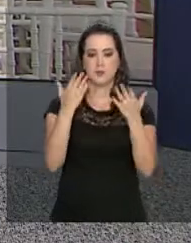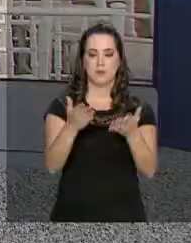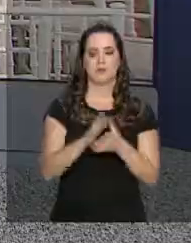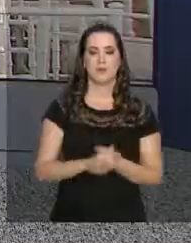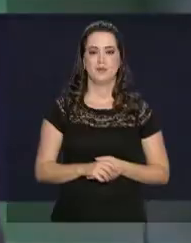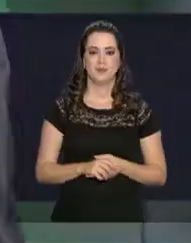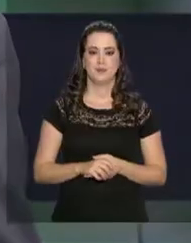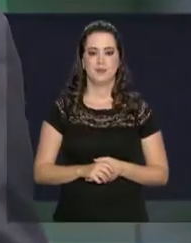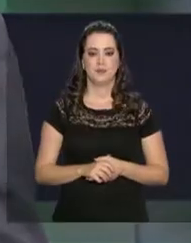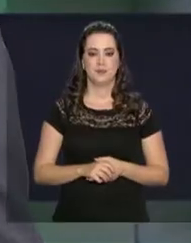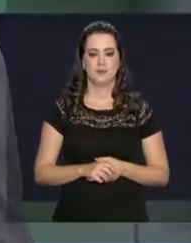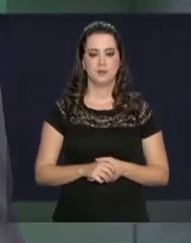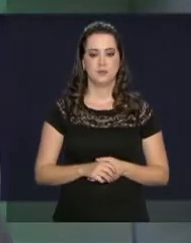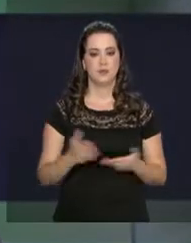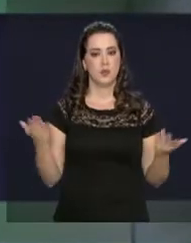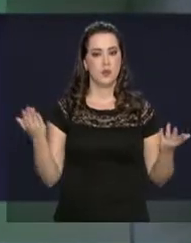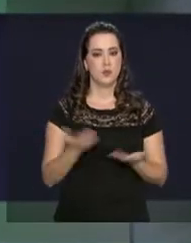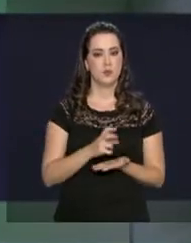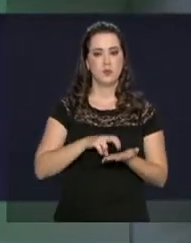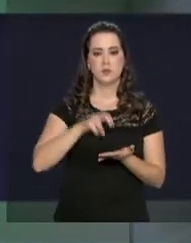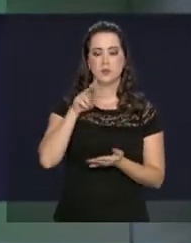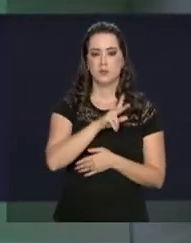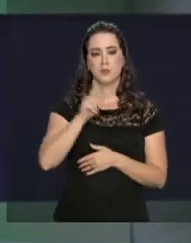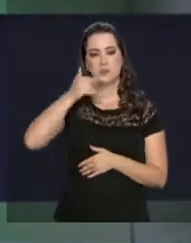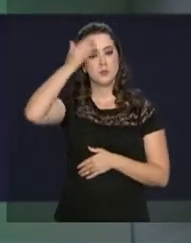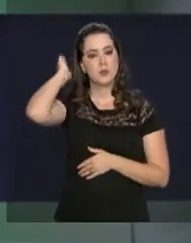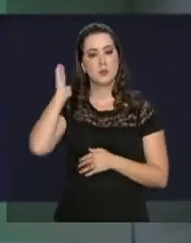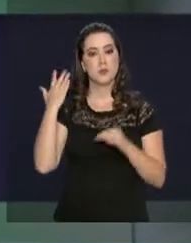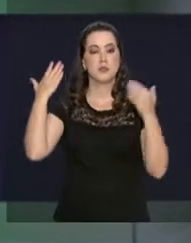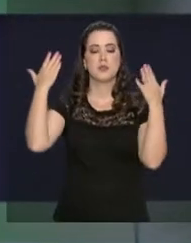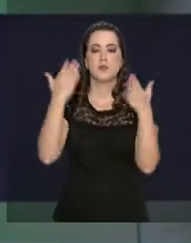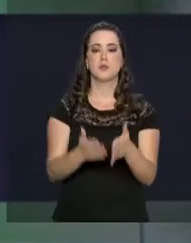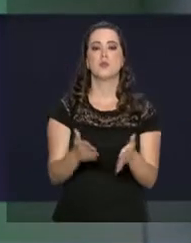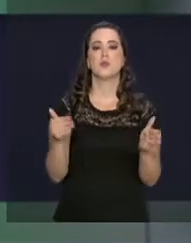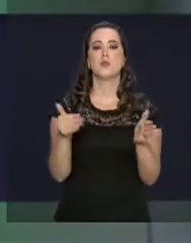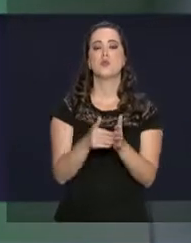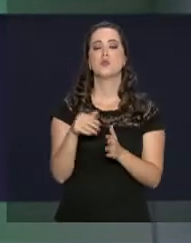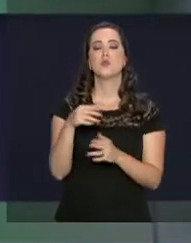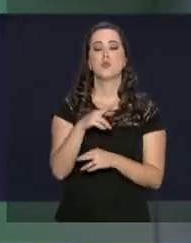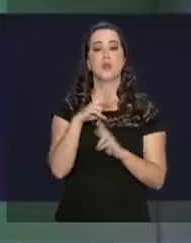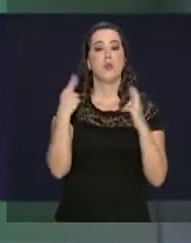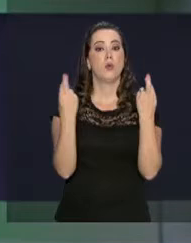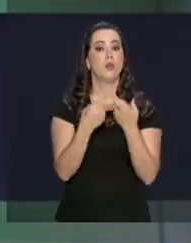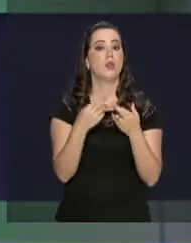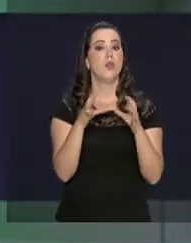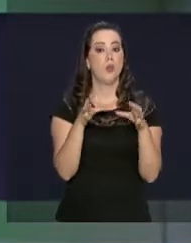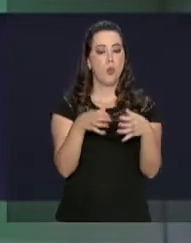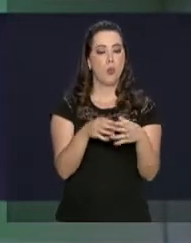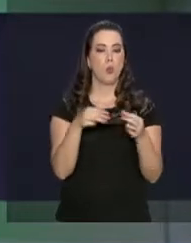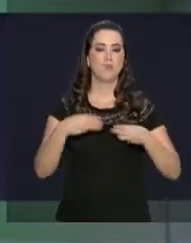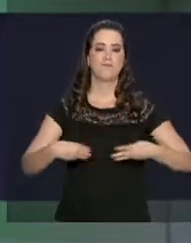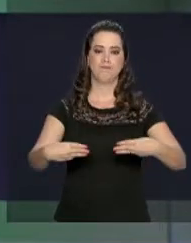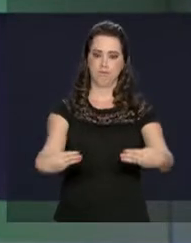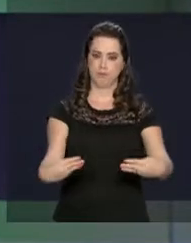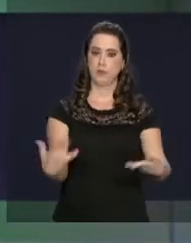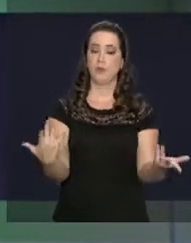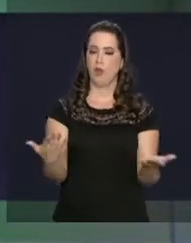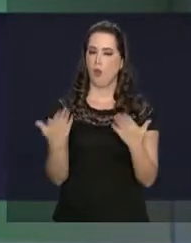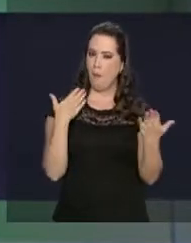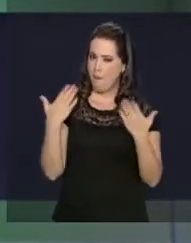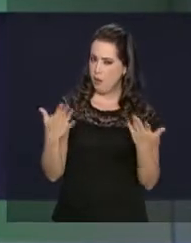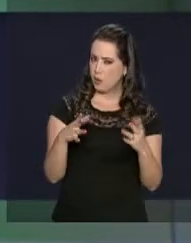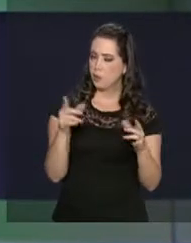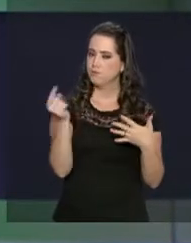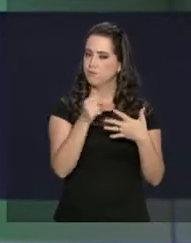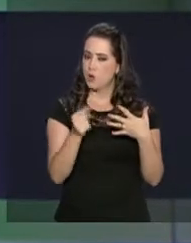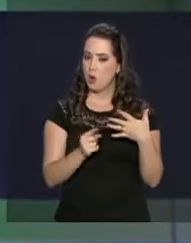você. E hoje pela manhã, o presidente Michel Temer participou da última reunião ministerial do seu governo. Ele fez um balanço das